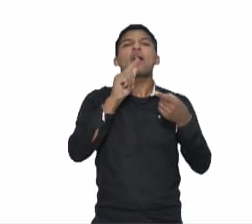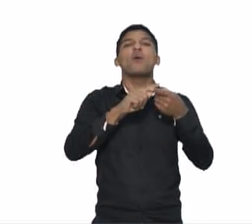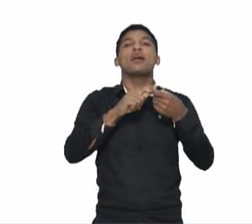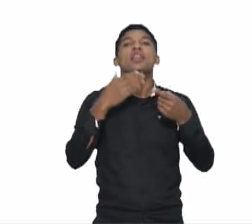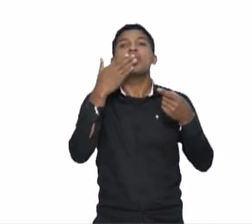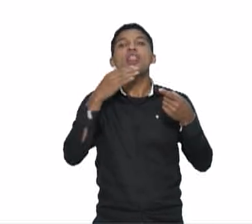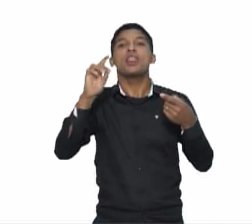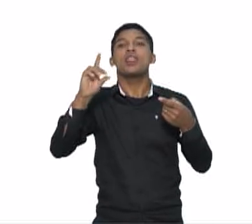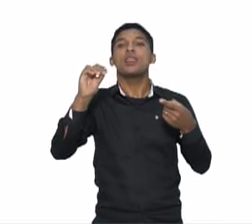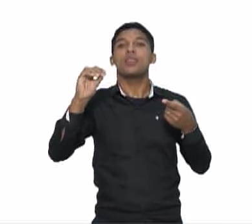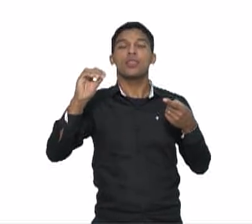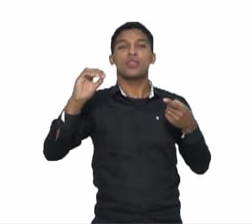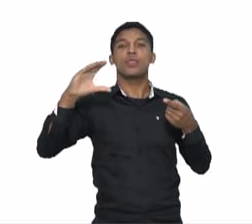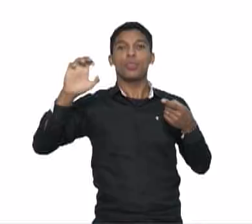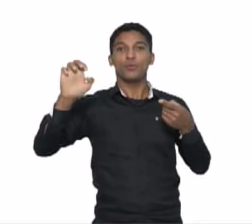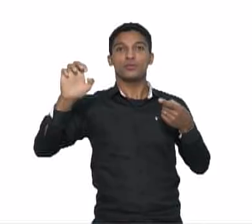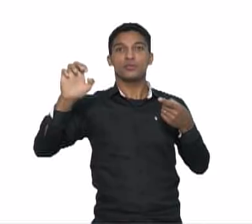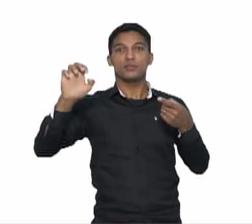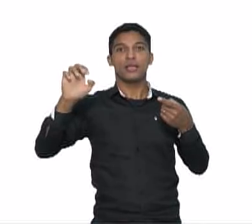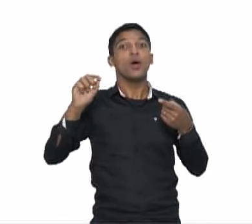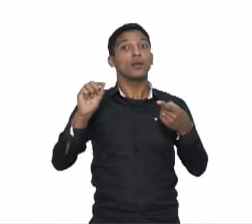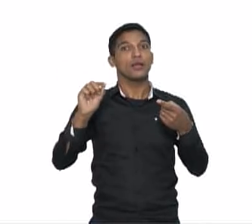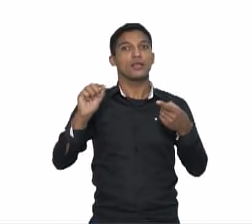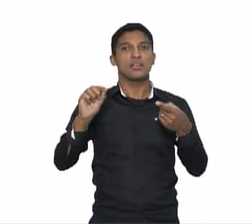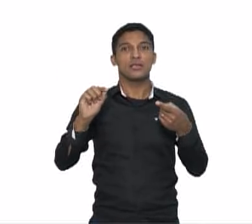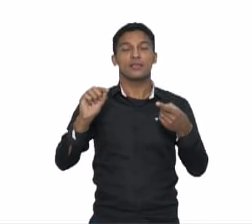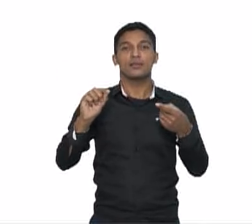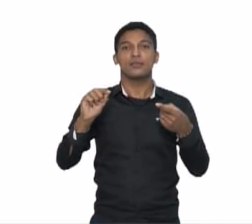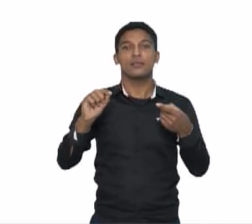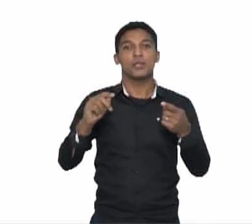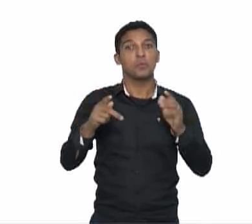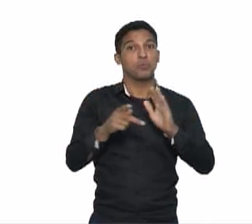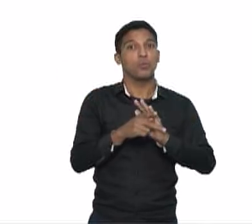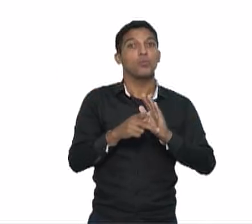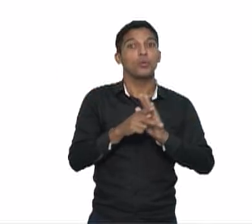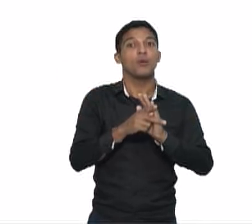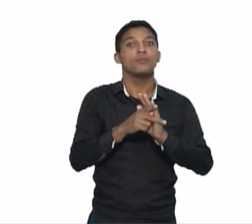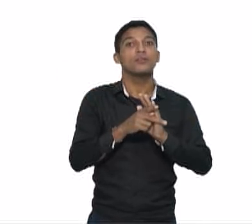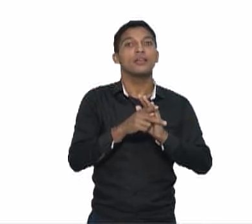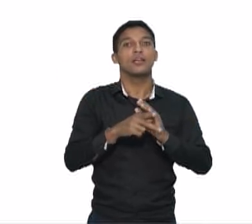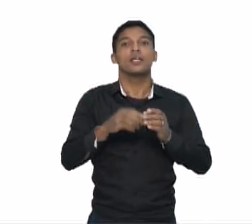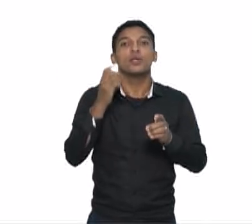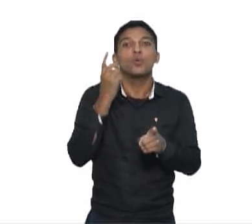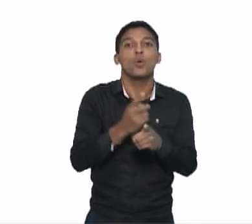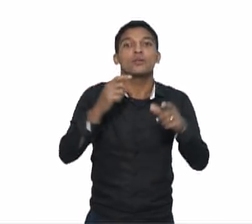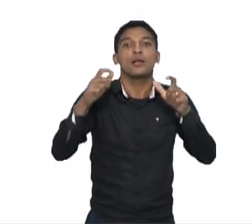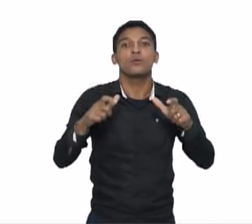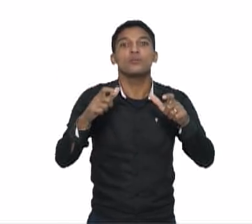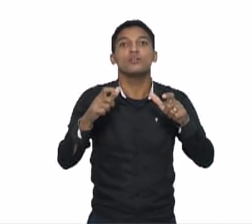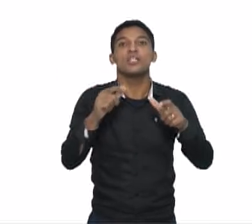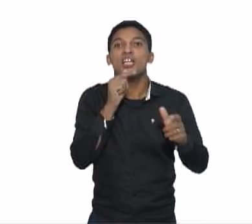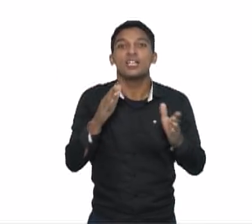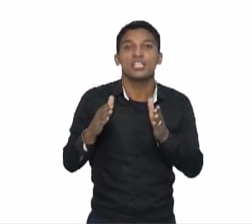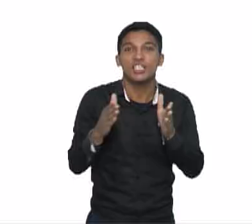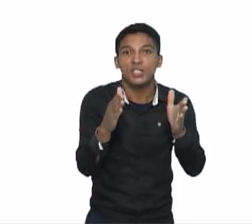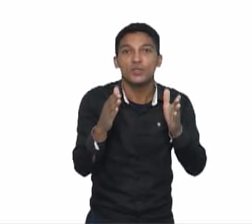em rios, lagos, lençóis freáticos, reservatórios, etc.